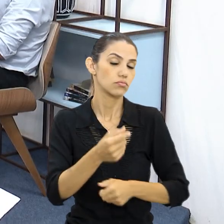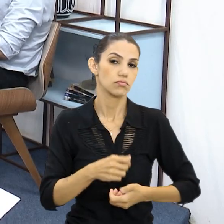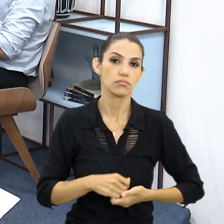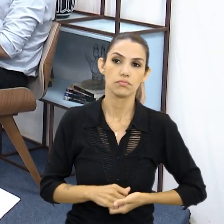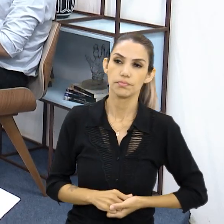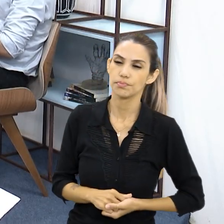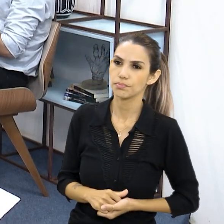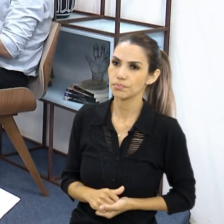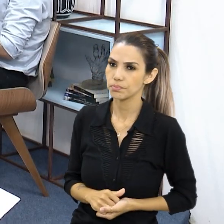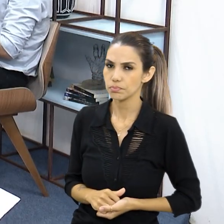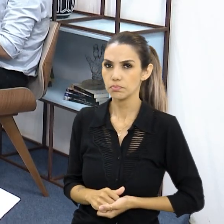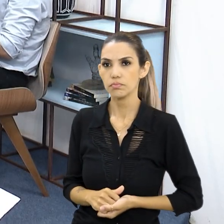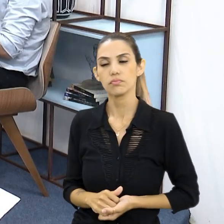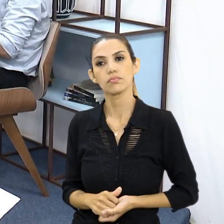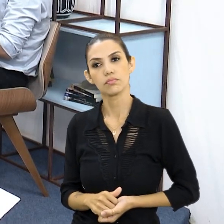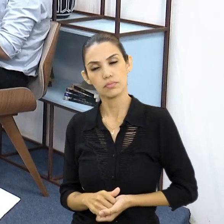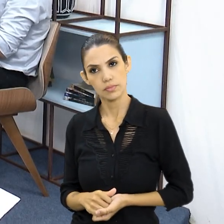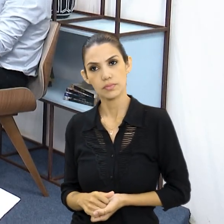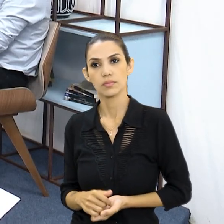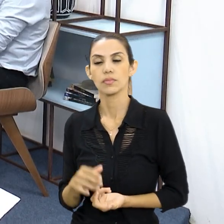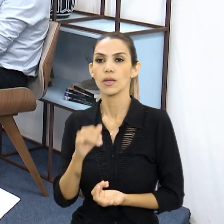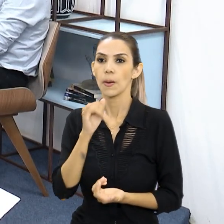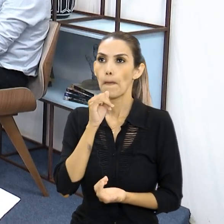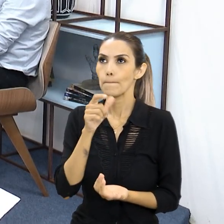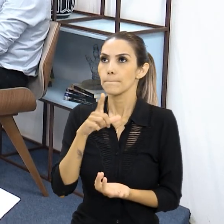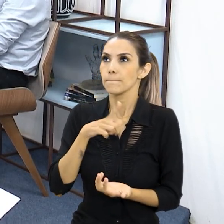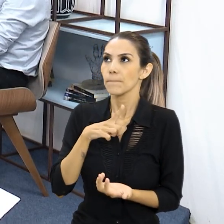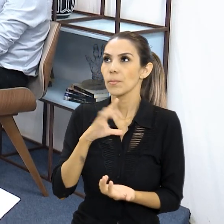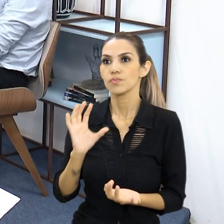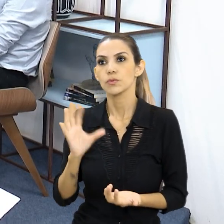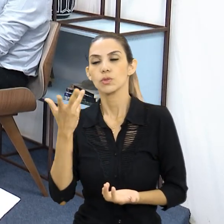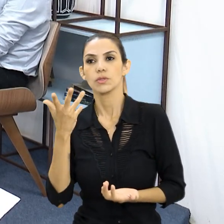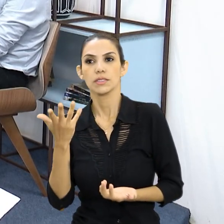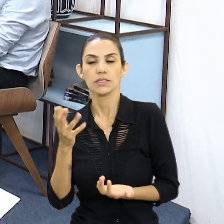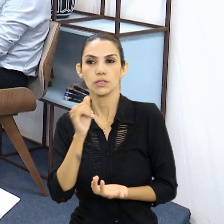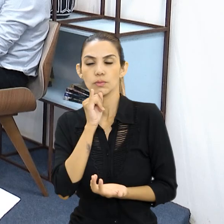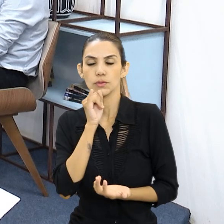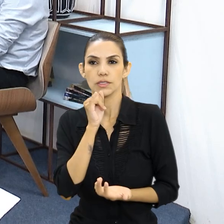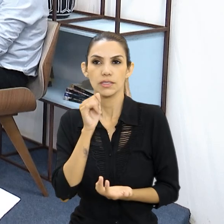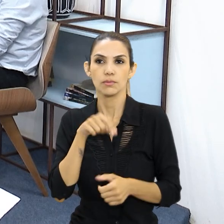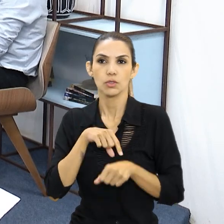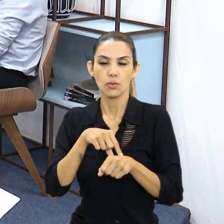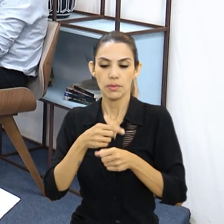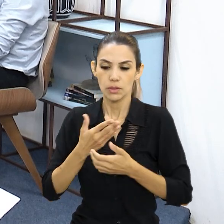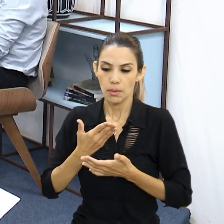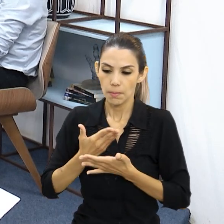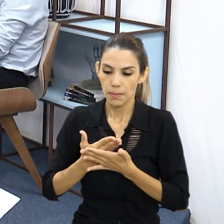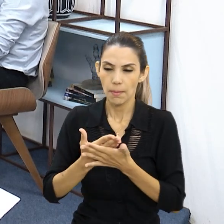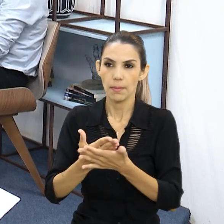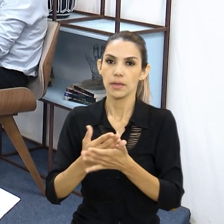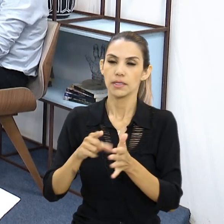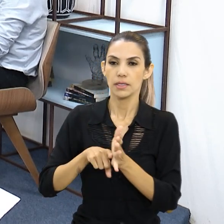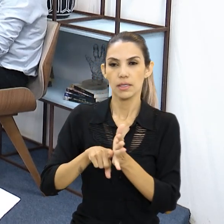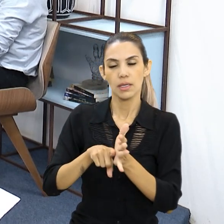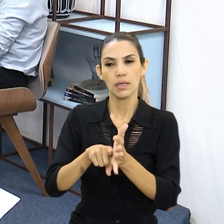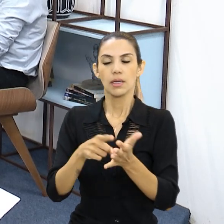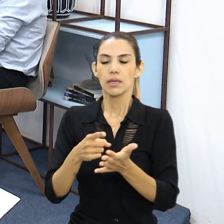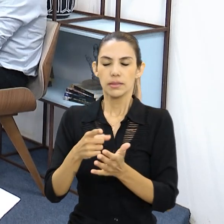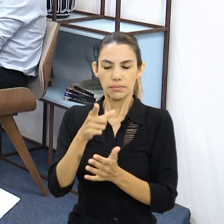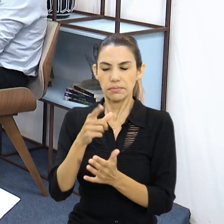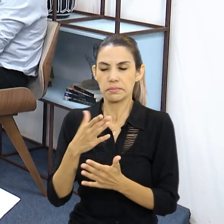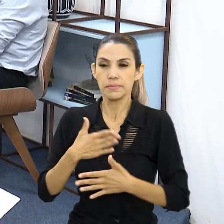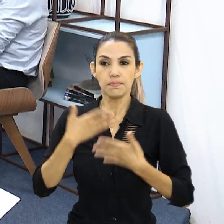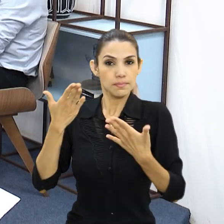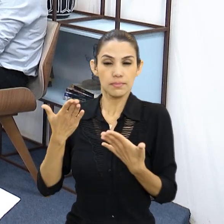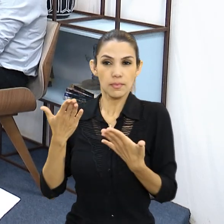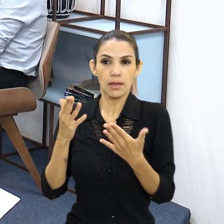teve alguma surpresa, algo que de fato saltou aos olhos assim, durante esse período, durante esse estudo que tem